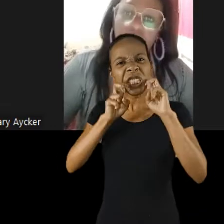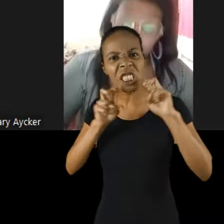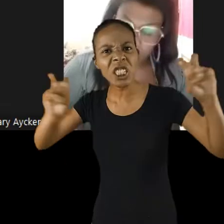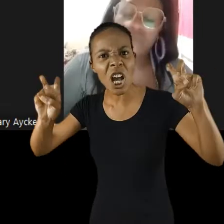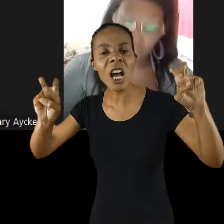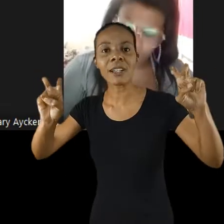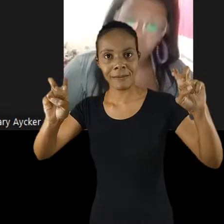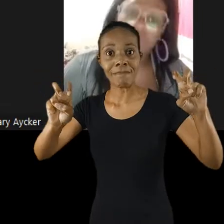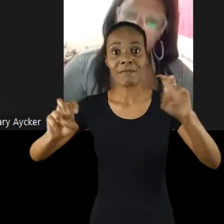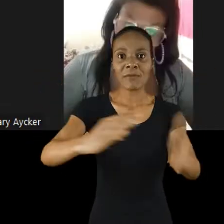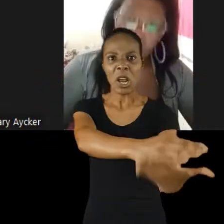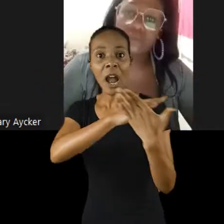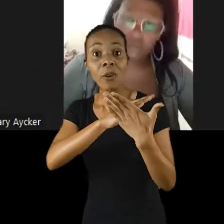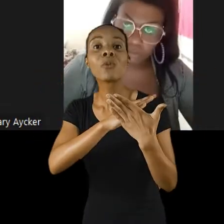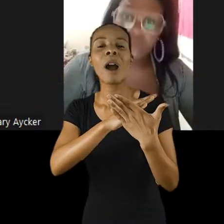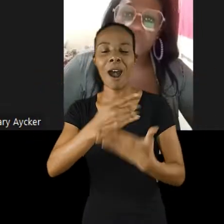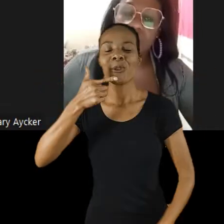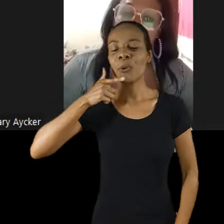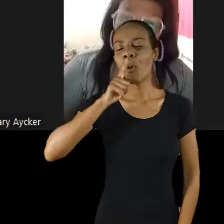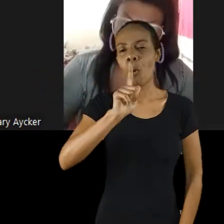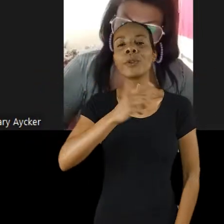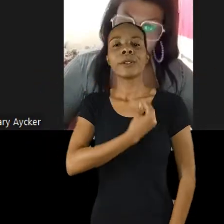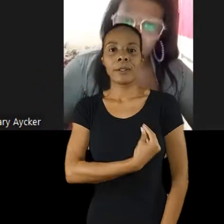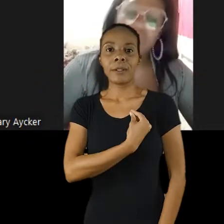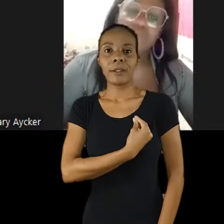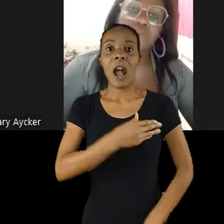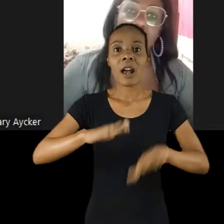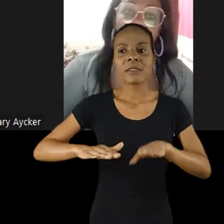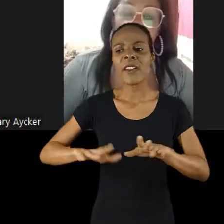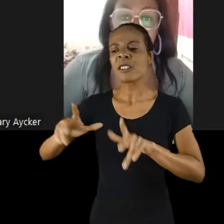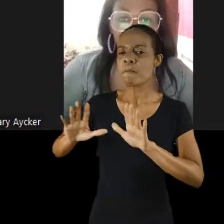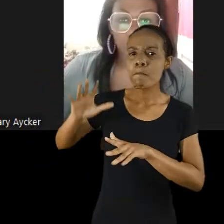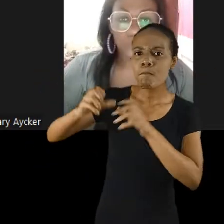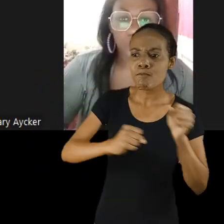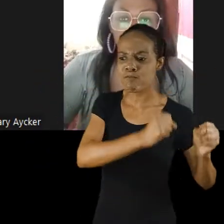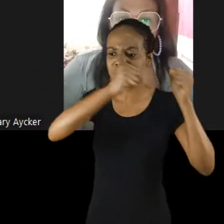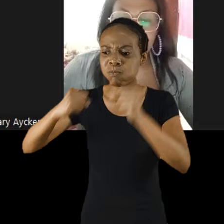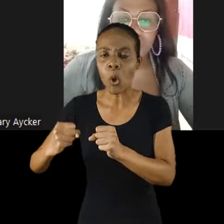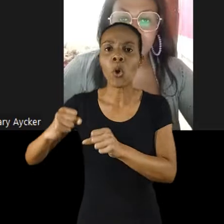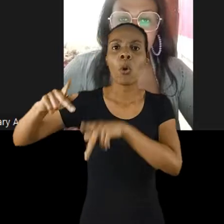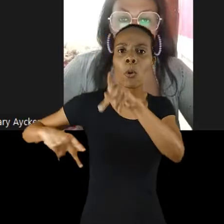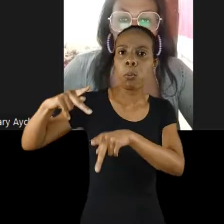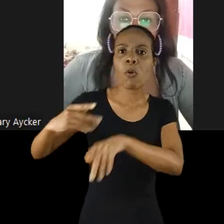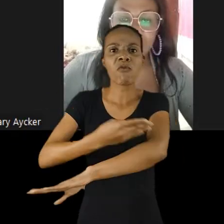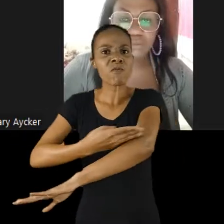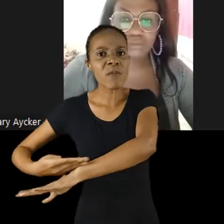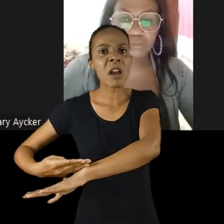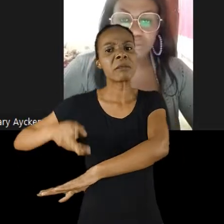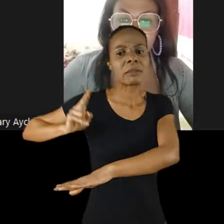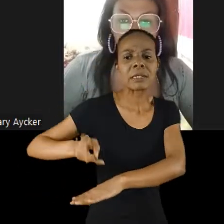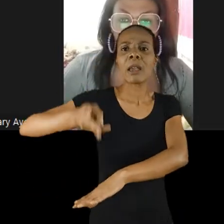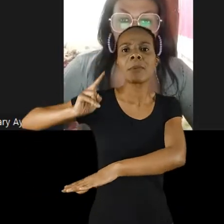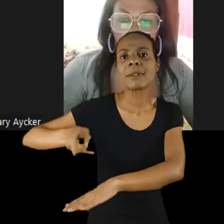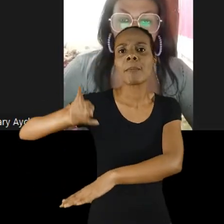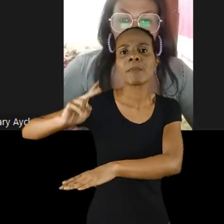Então, eu acho que por ela ser uma palavra ainda com esse domínio branco, a gente está sempre, sempre, sempre em uma luta contra